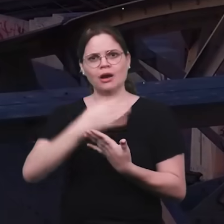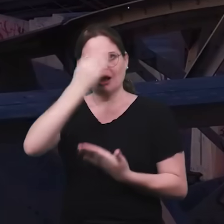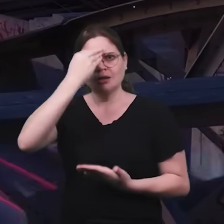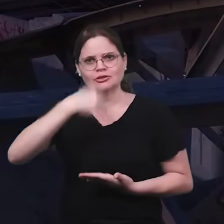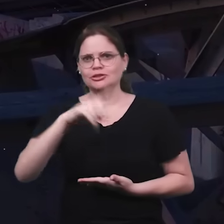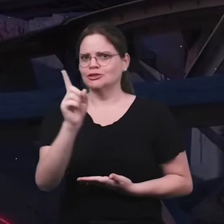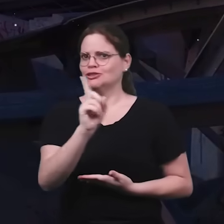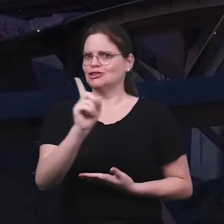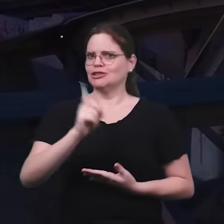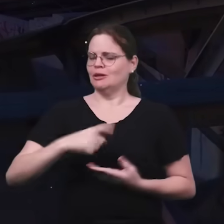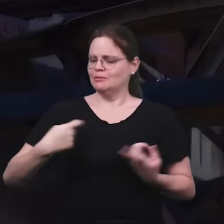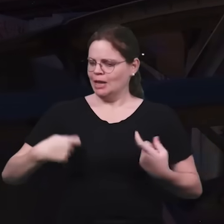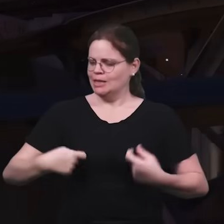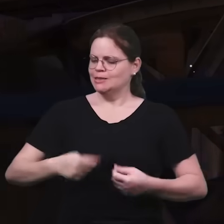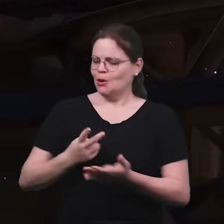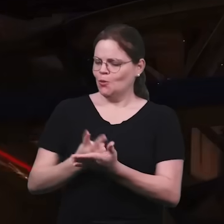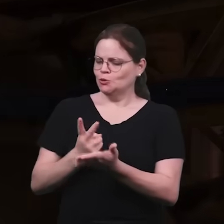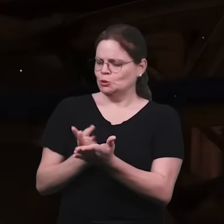Em tudo